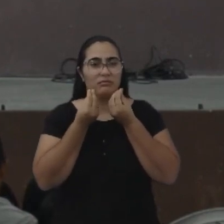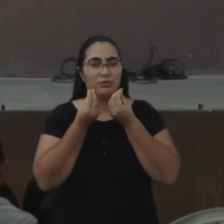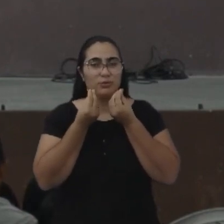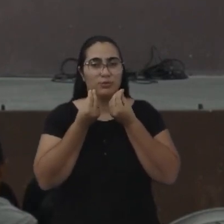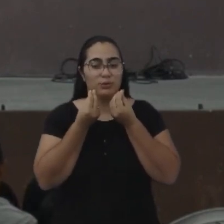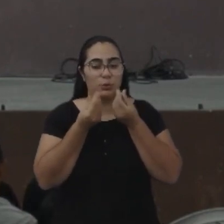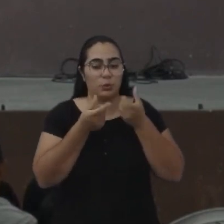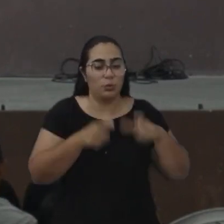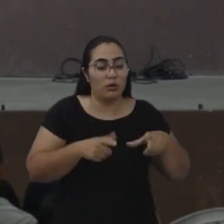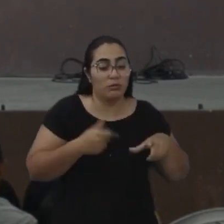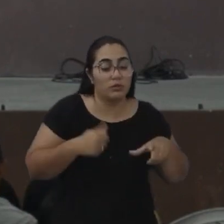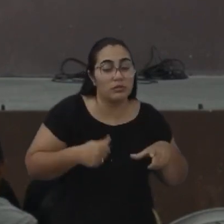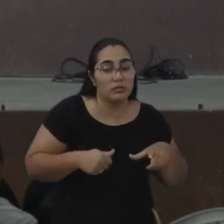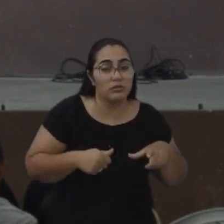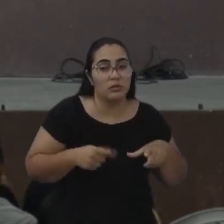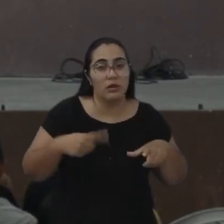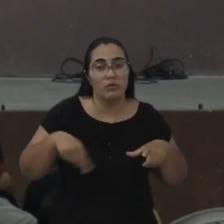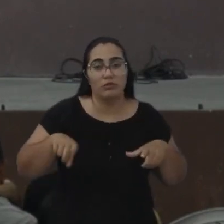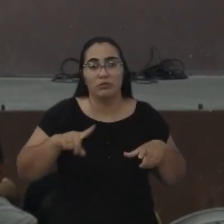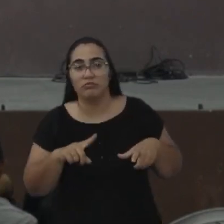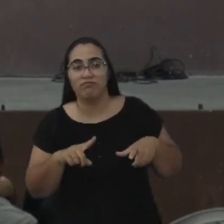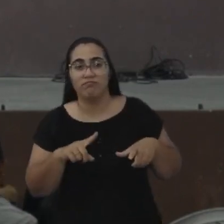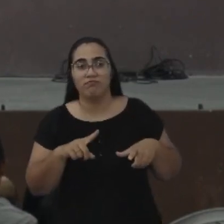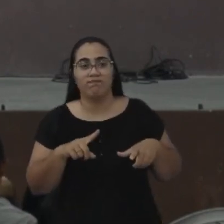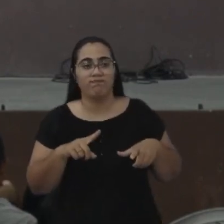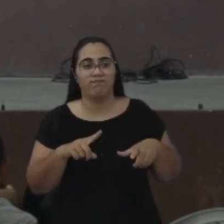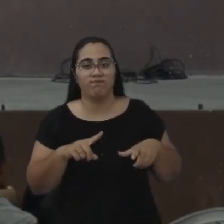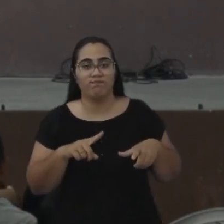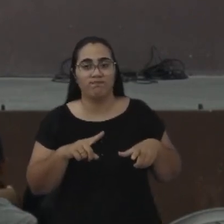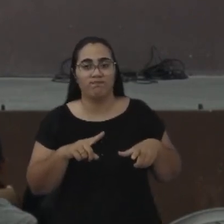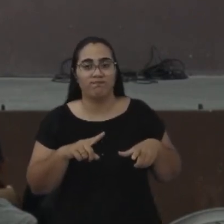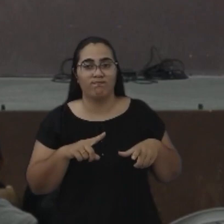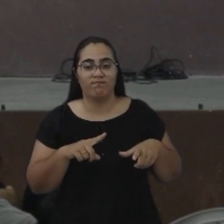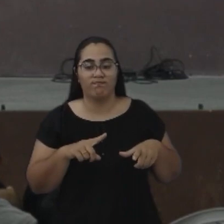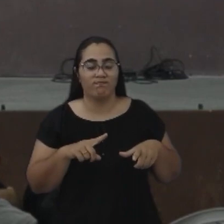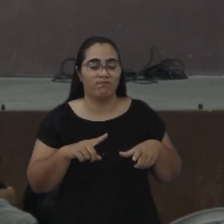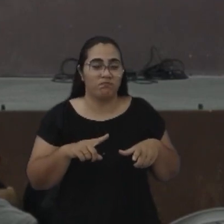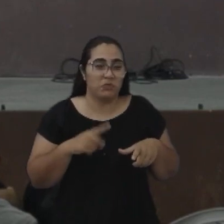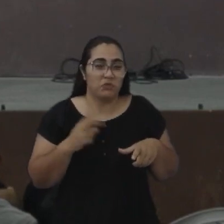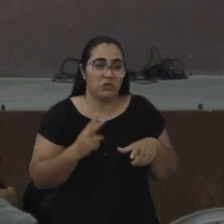aplicado, vocês não são sal, vocês não prestam.